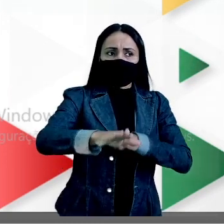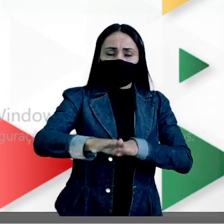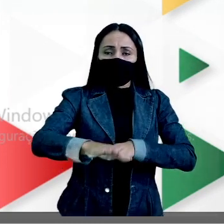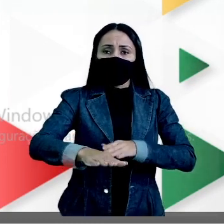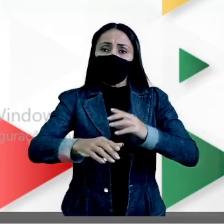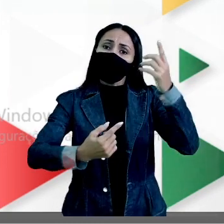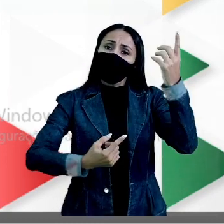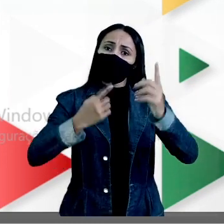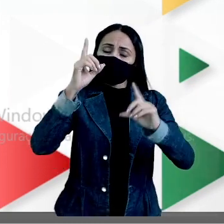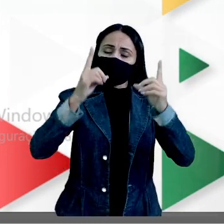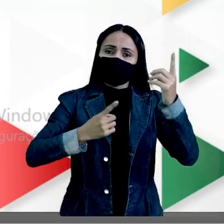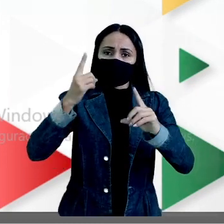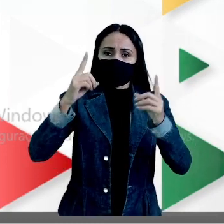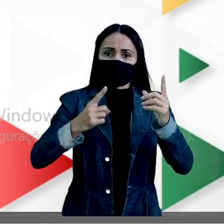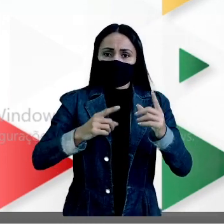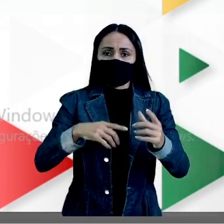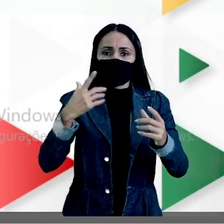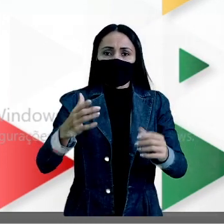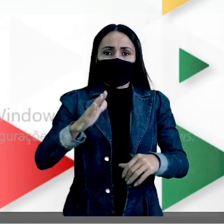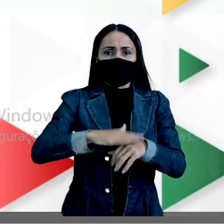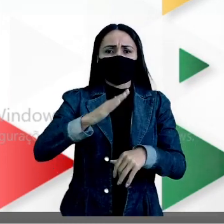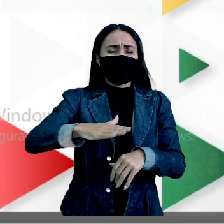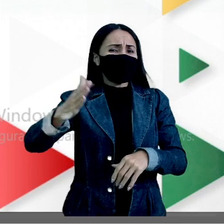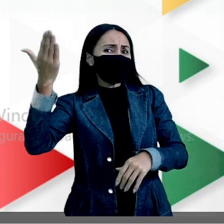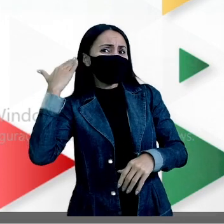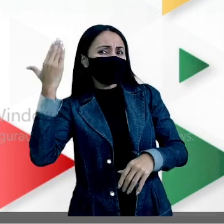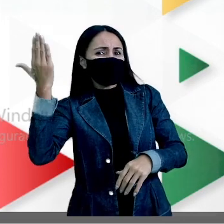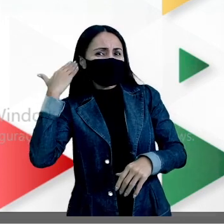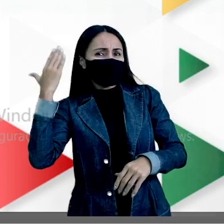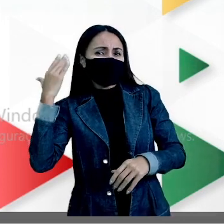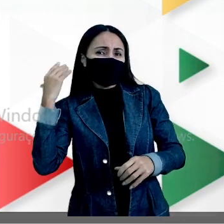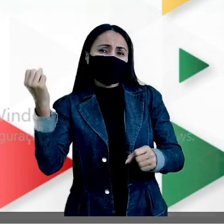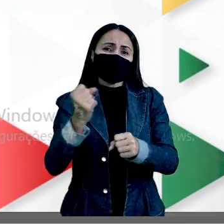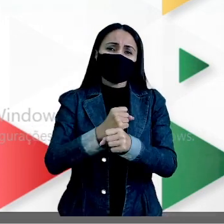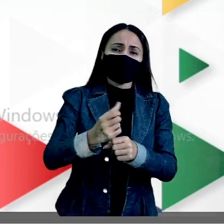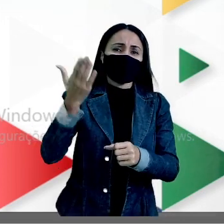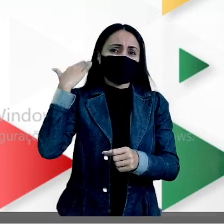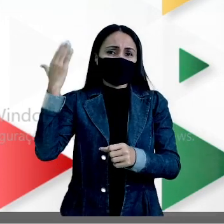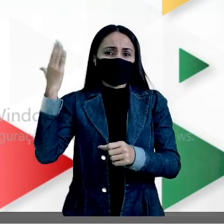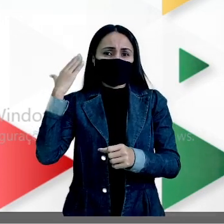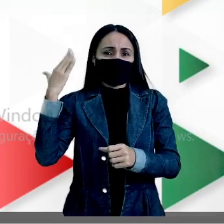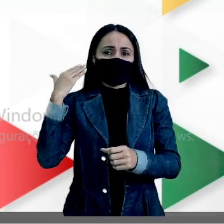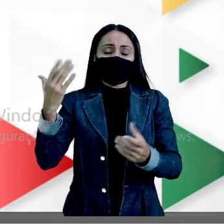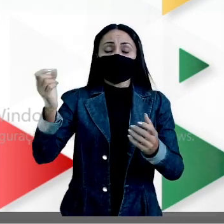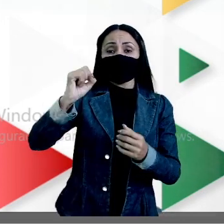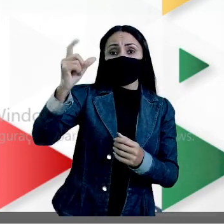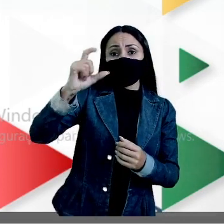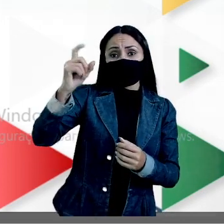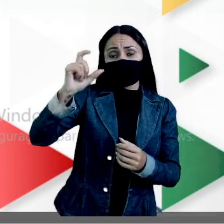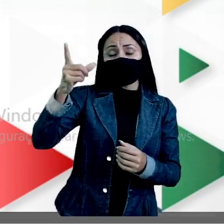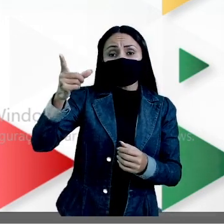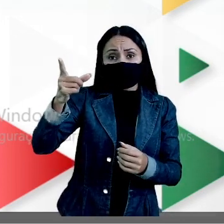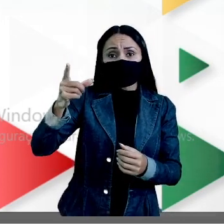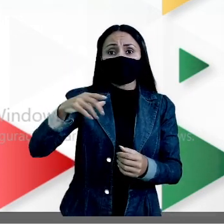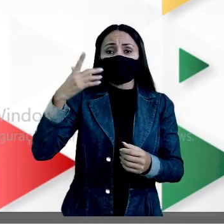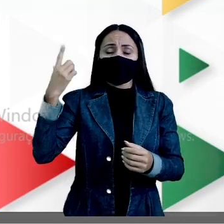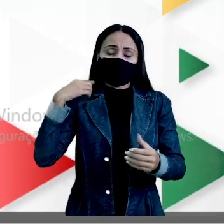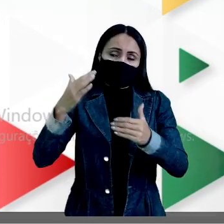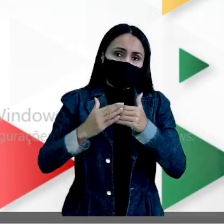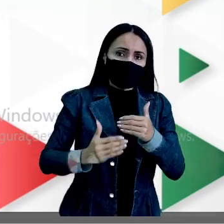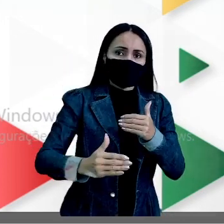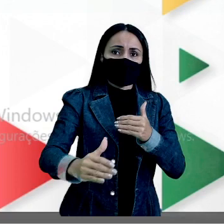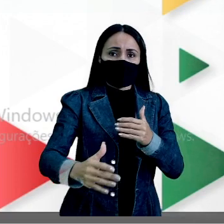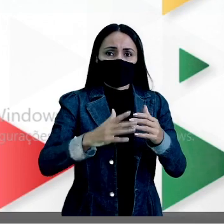professor, uma troça e uma das mais antigas agremiações a circular nas ladeiras do sítio histórico de Olinda, conhecido pelo